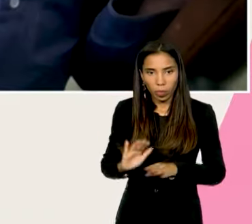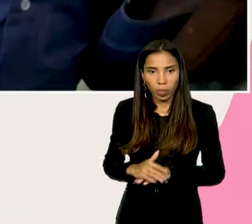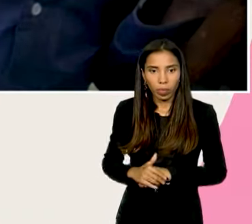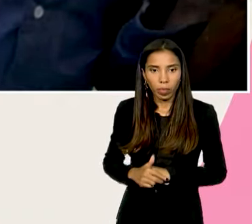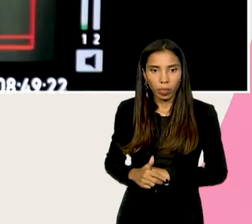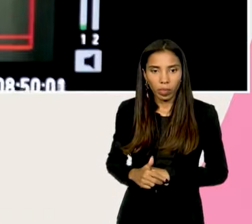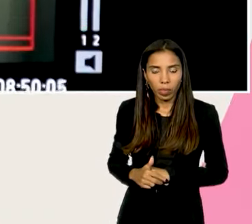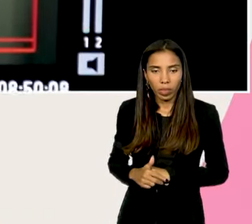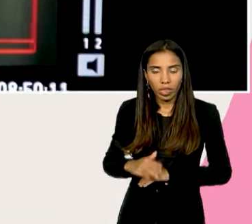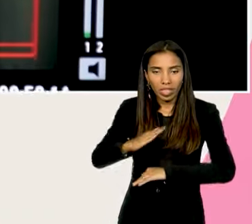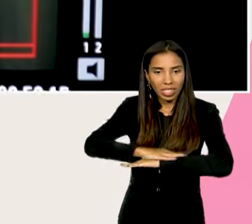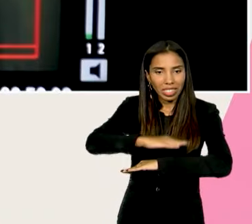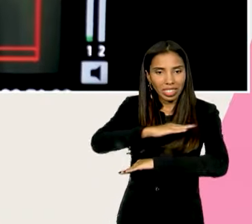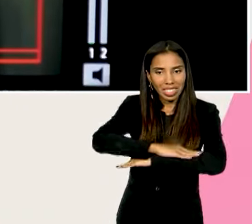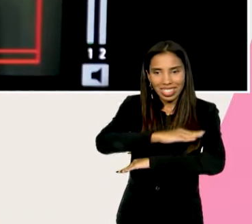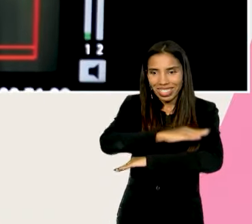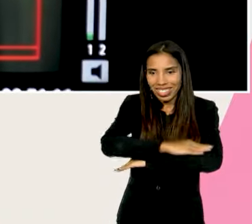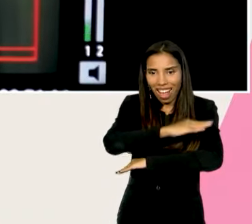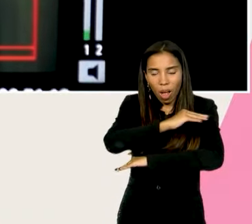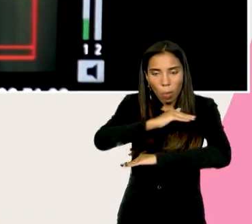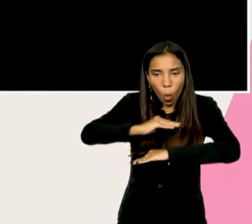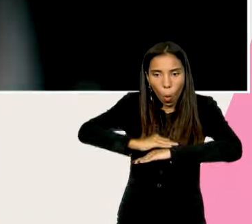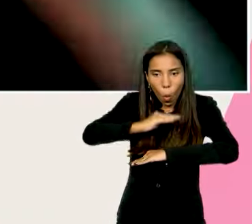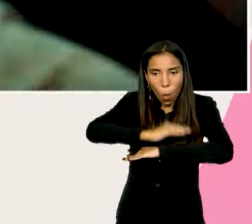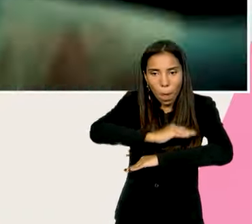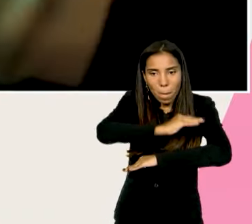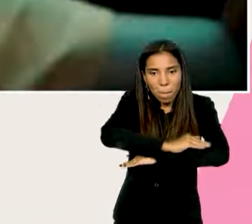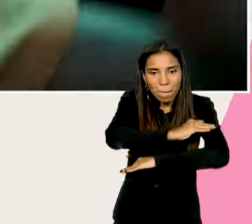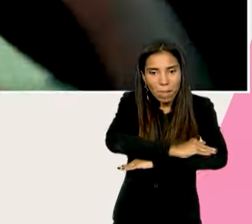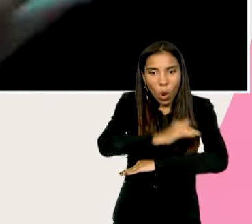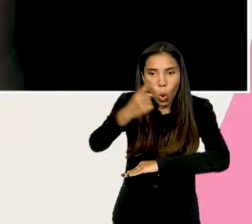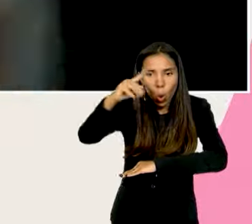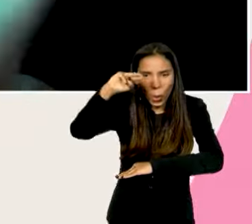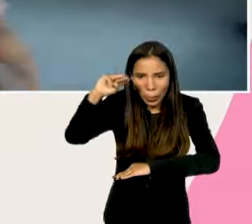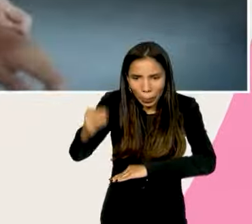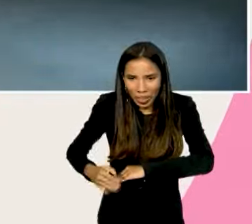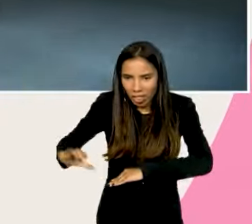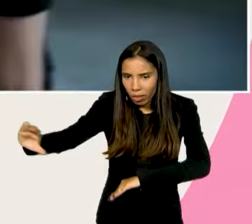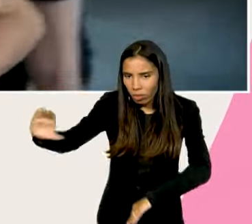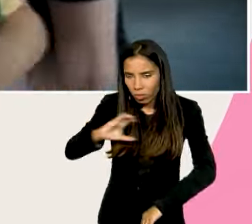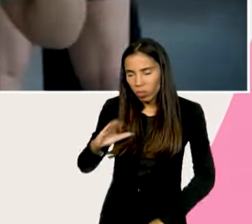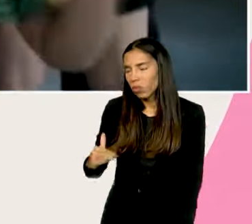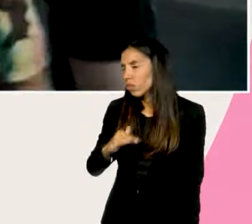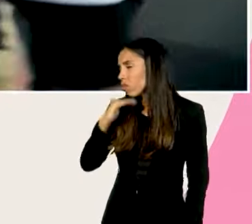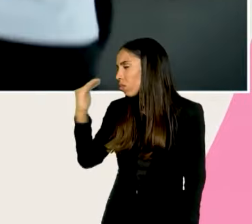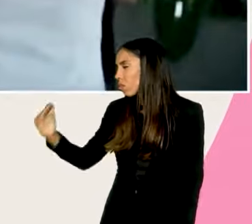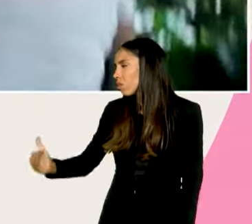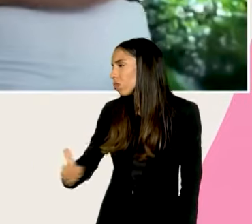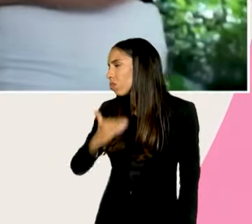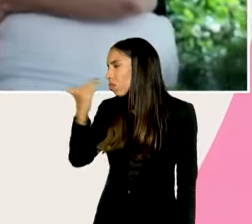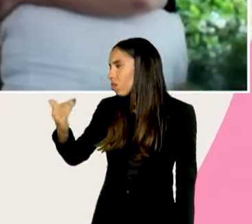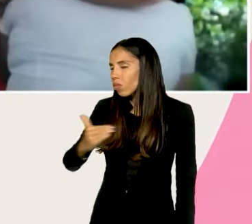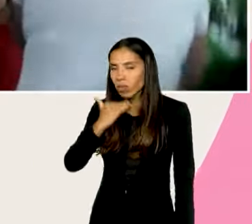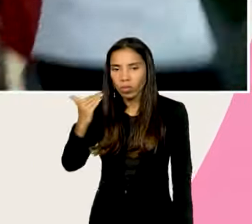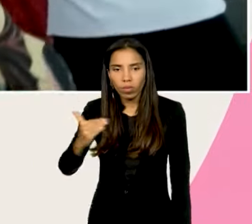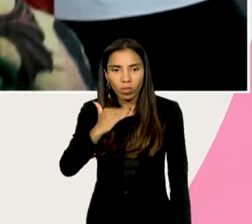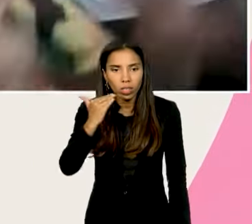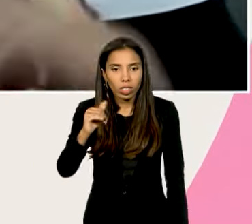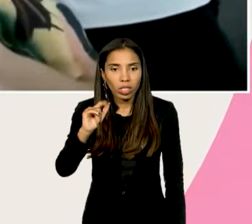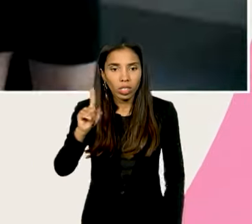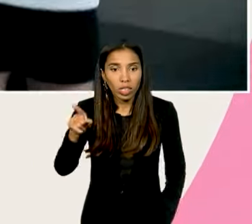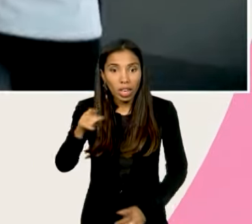vai ter... Um milhão pra você dar o cara. E não rola. Se eu tiver que dar um beijinho na boca, já beijei o sapo